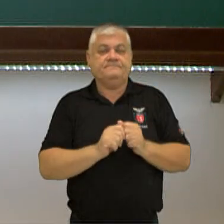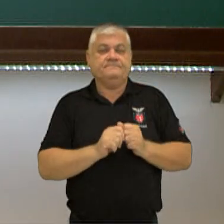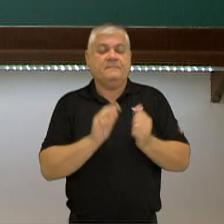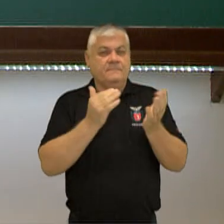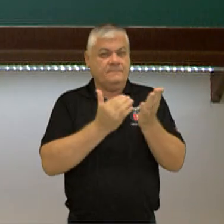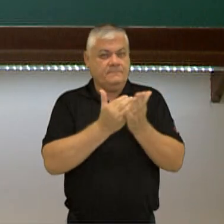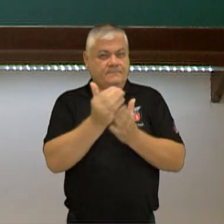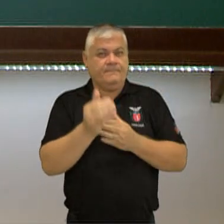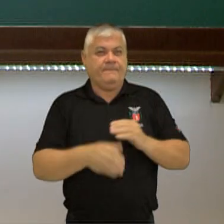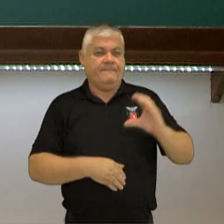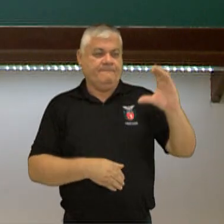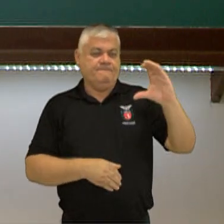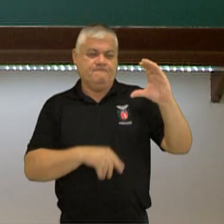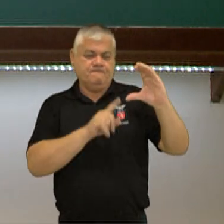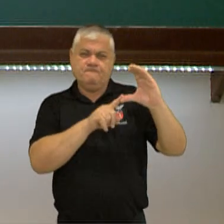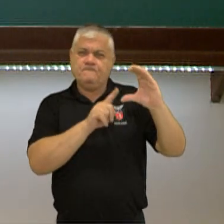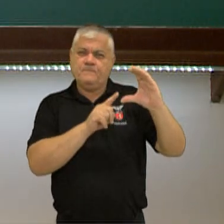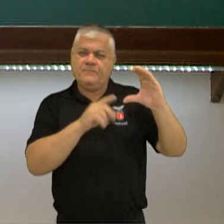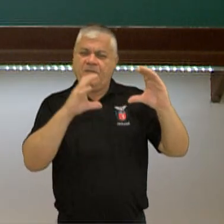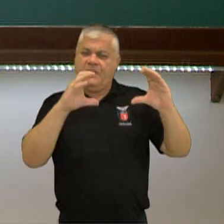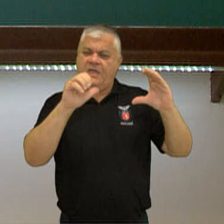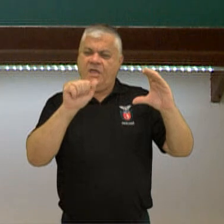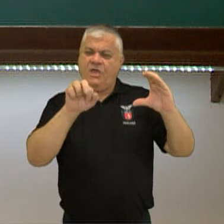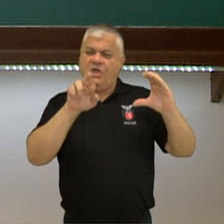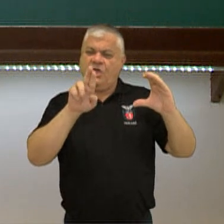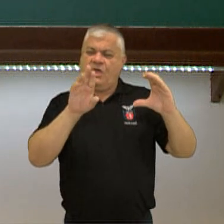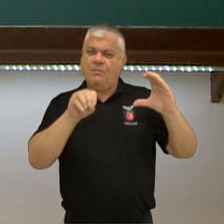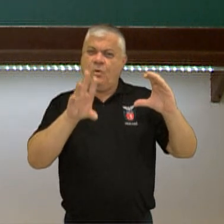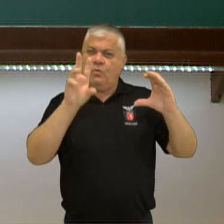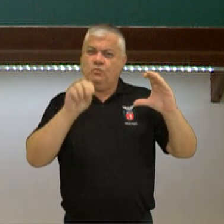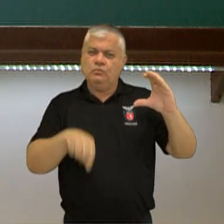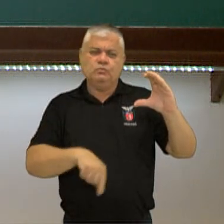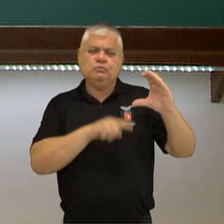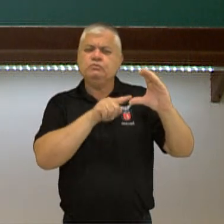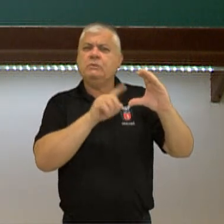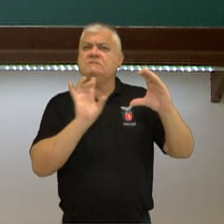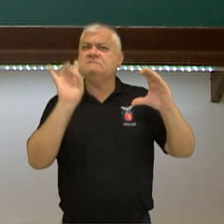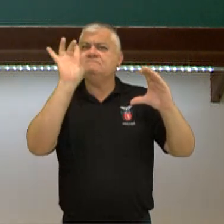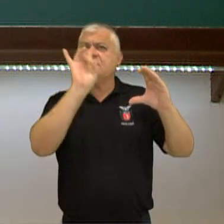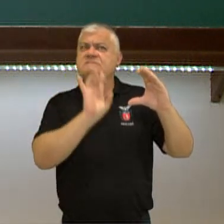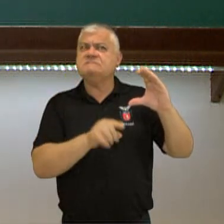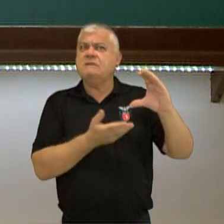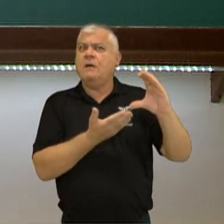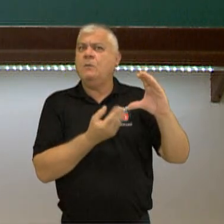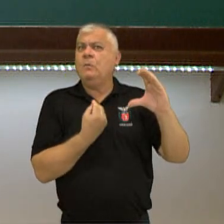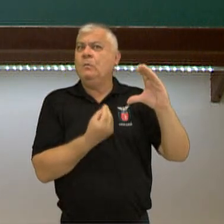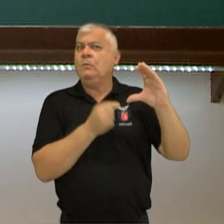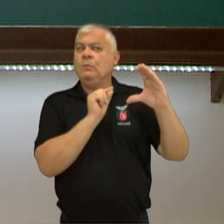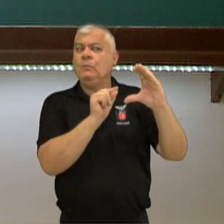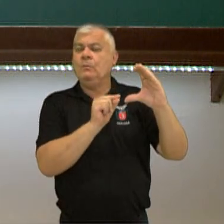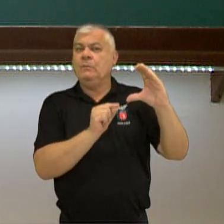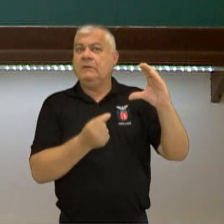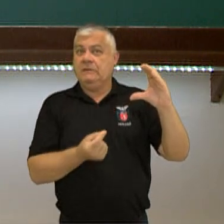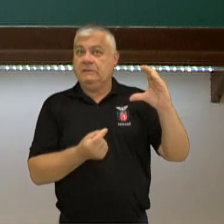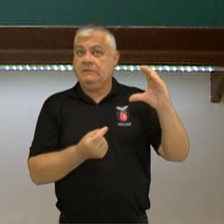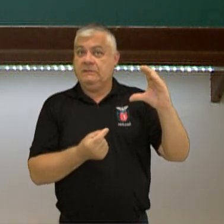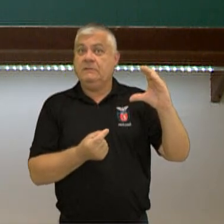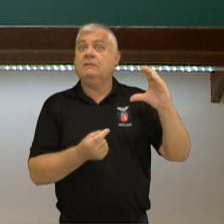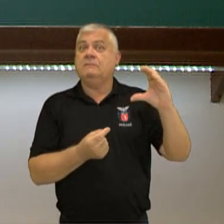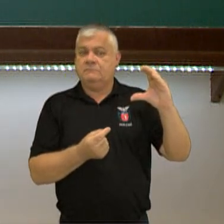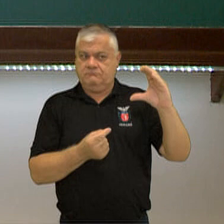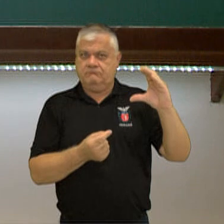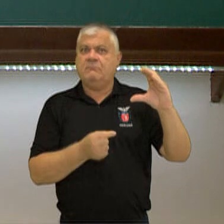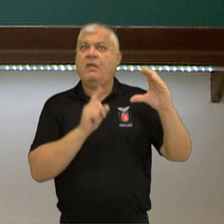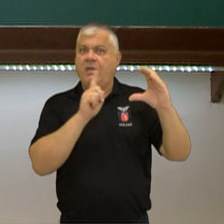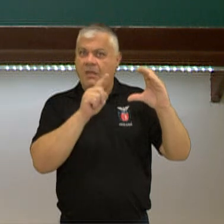carbono. Vejam, o que torna o átomo de carbono tão especial? Então, vejam. Ele faz